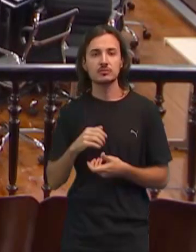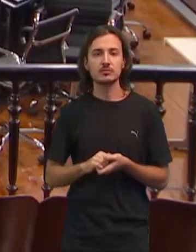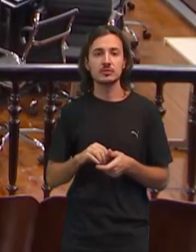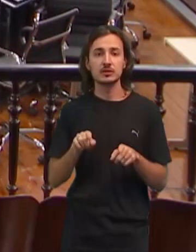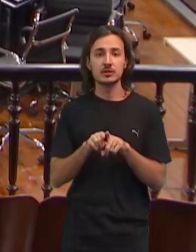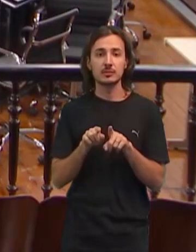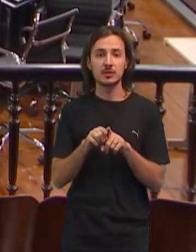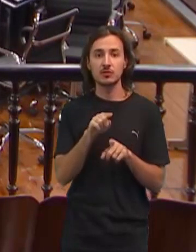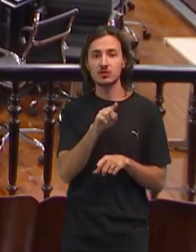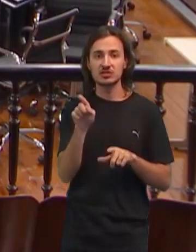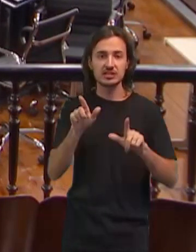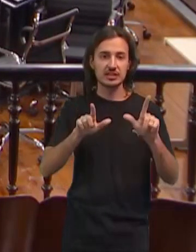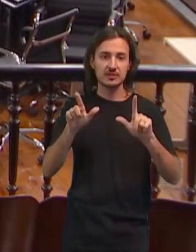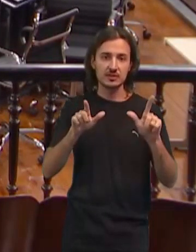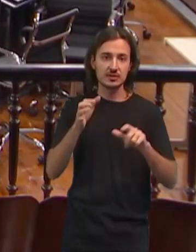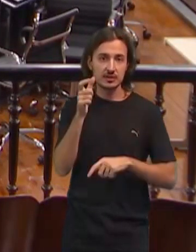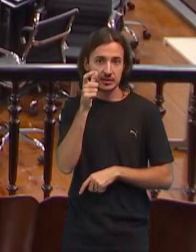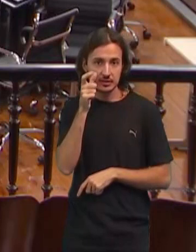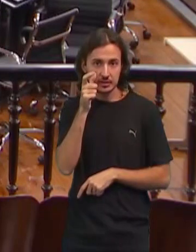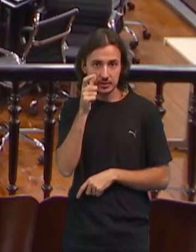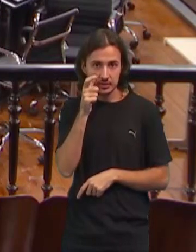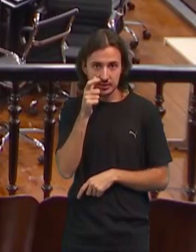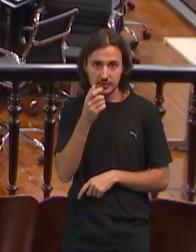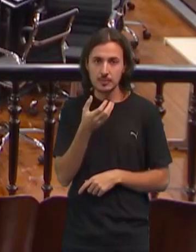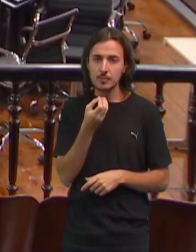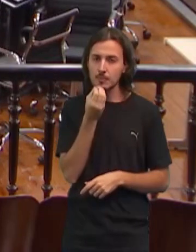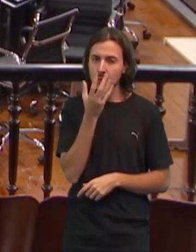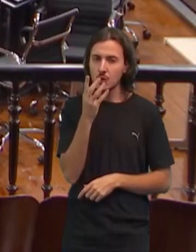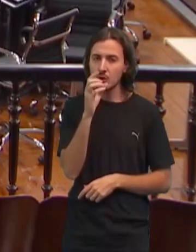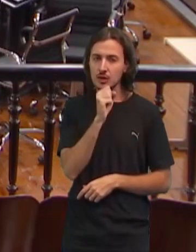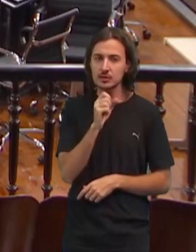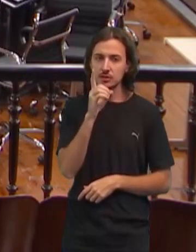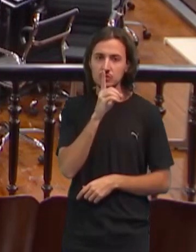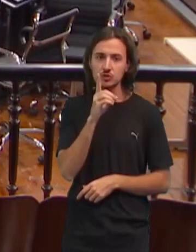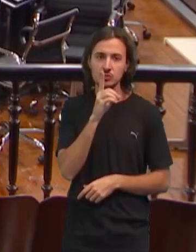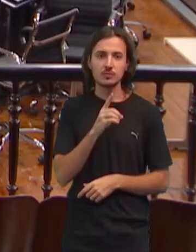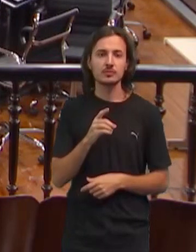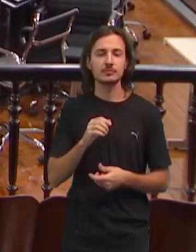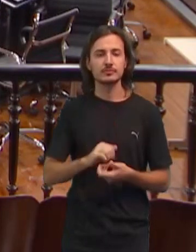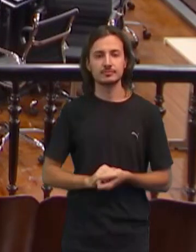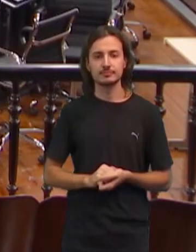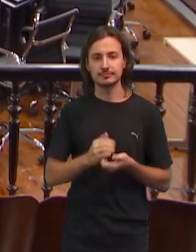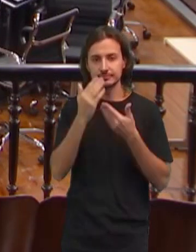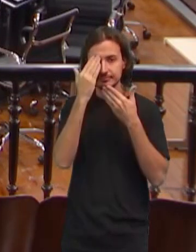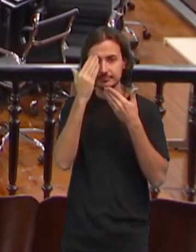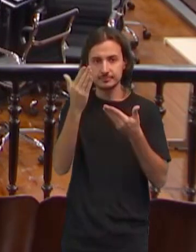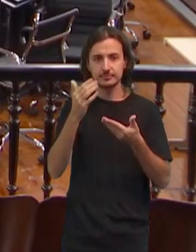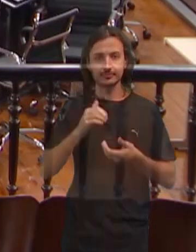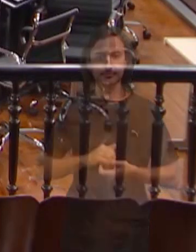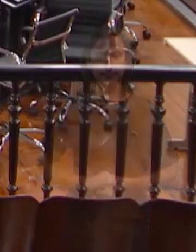público presente que nos acompanha, um ótimo, excelente final de semana e uma ótima tarde a todos. Muito obrigado.